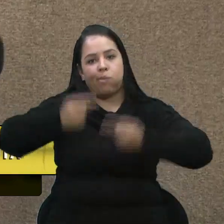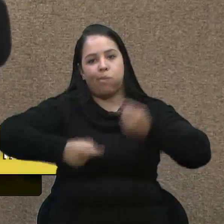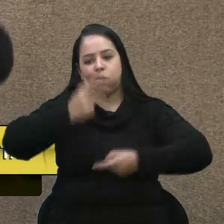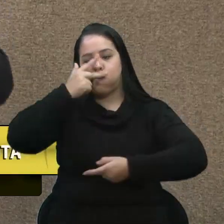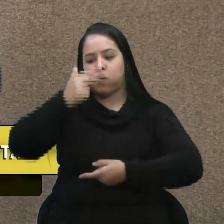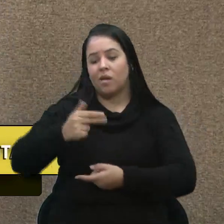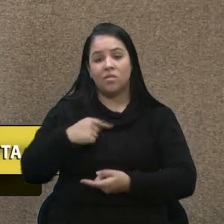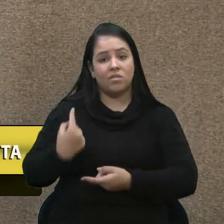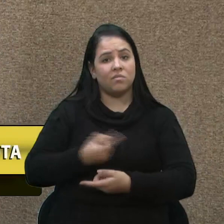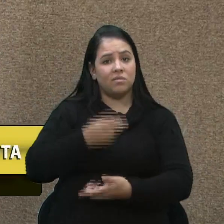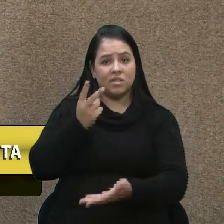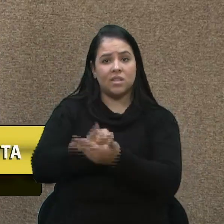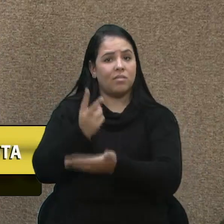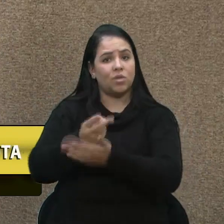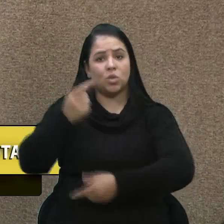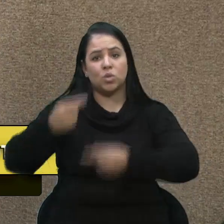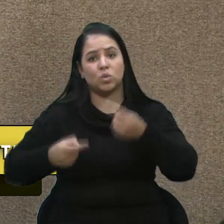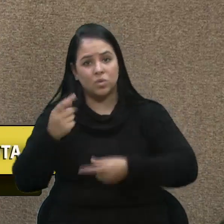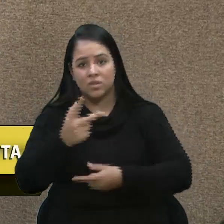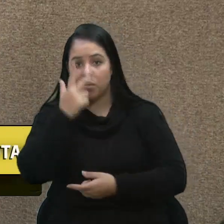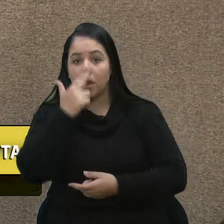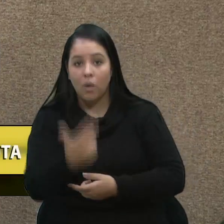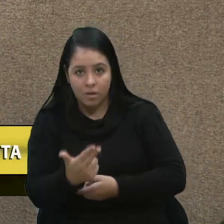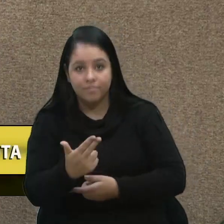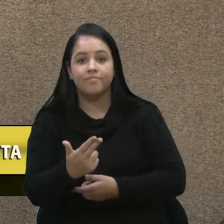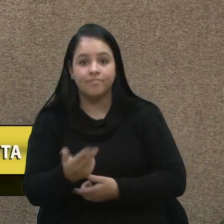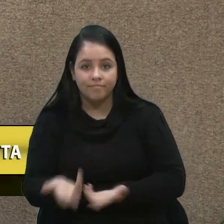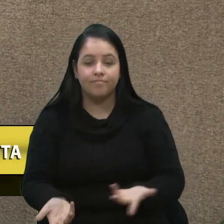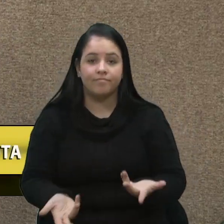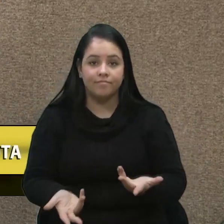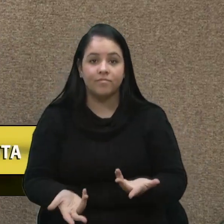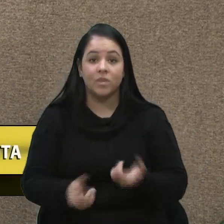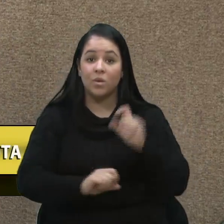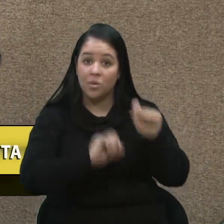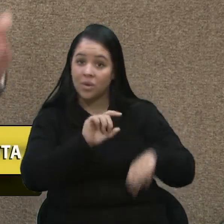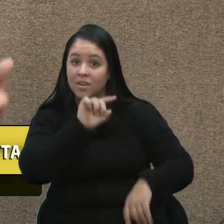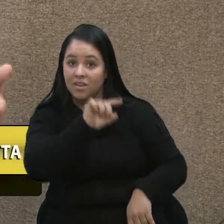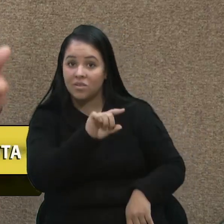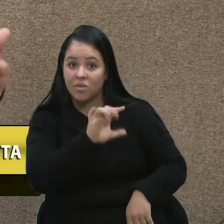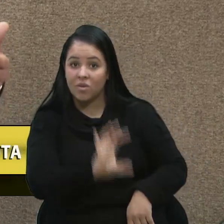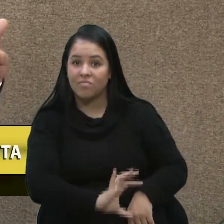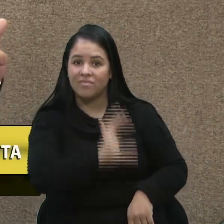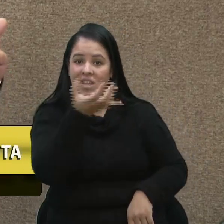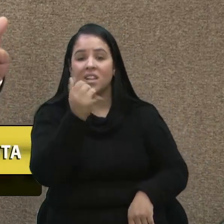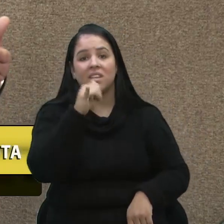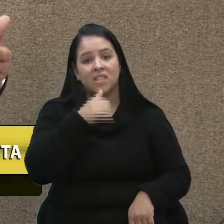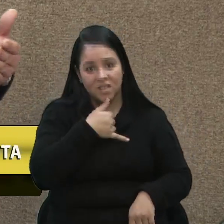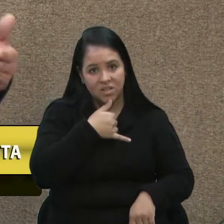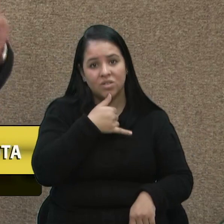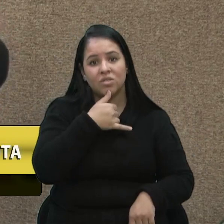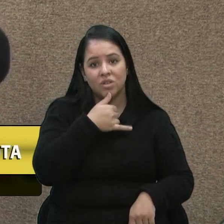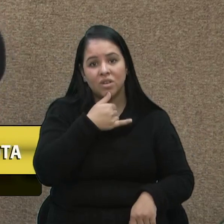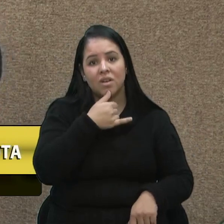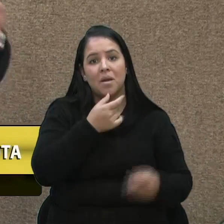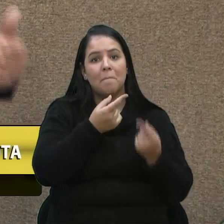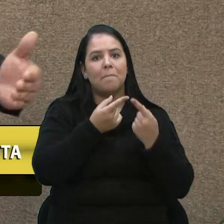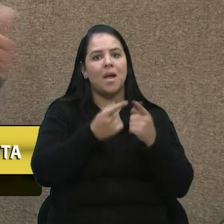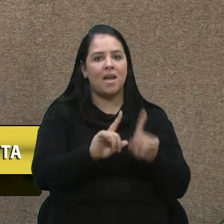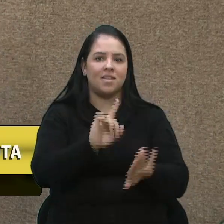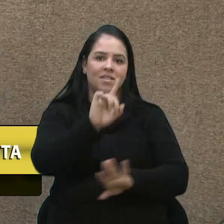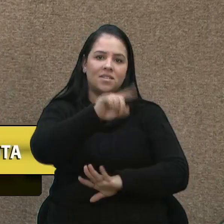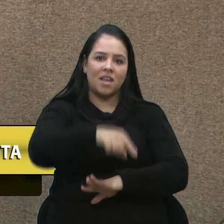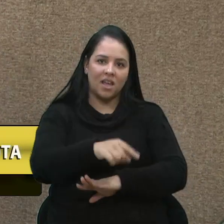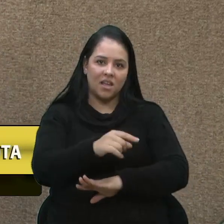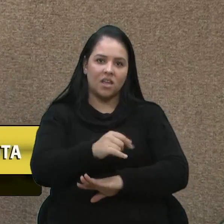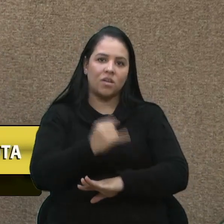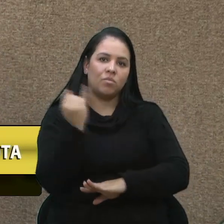tá sempre aqui discutindo a mesma coisa em casos como esse são casos infelizes porém são casos